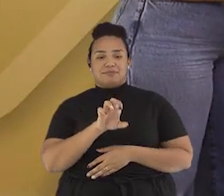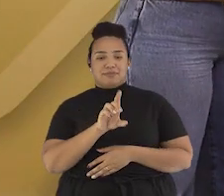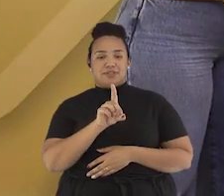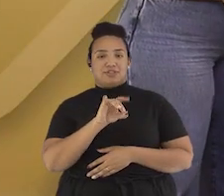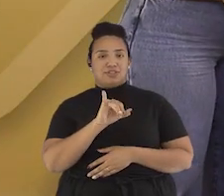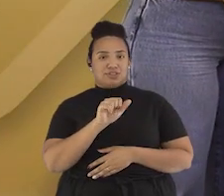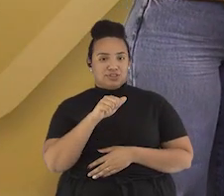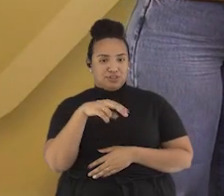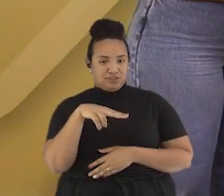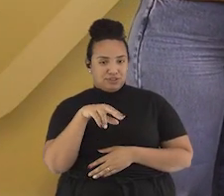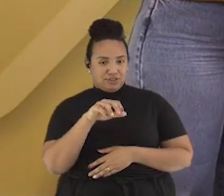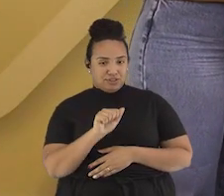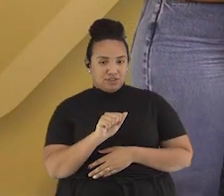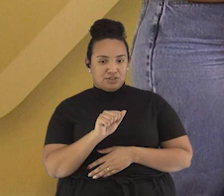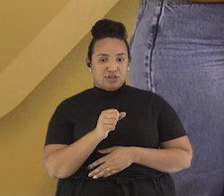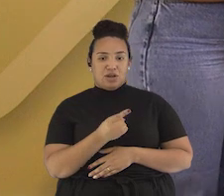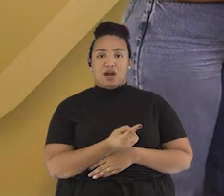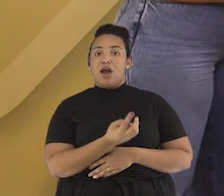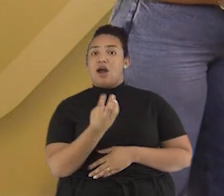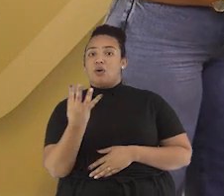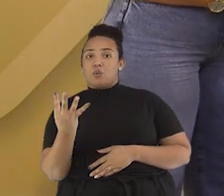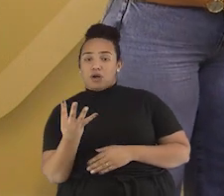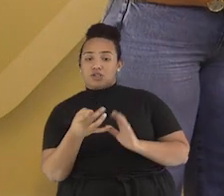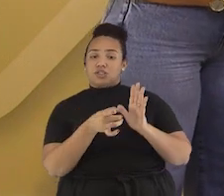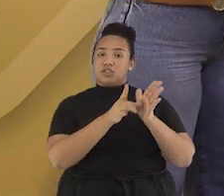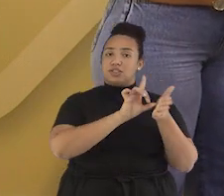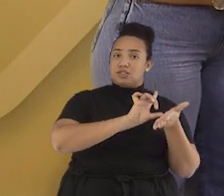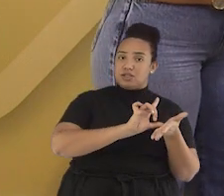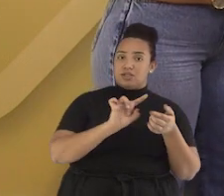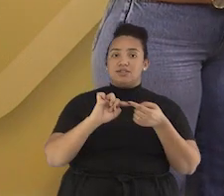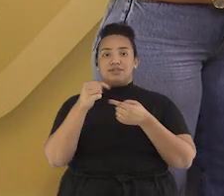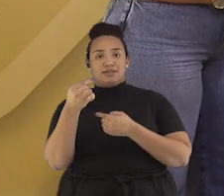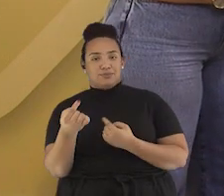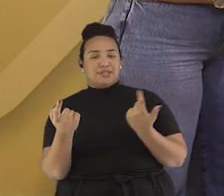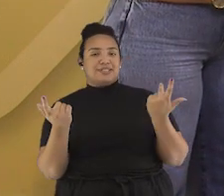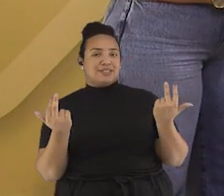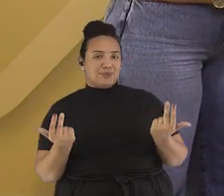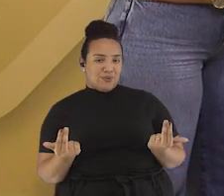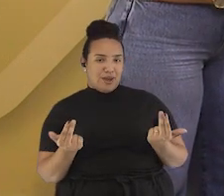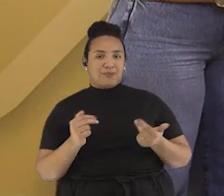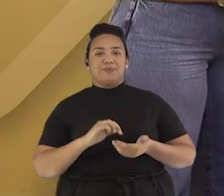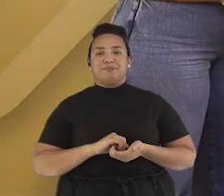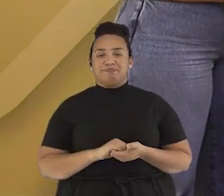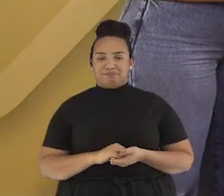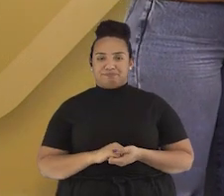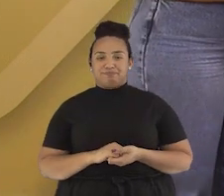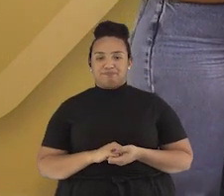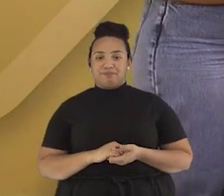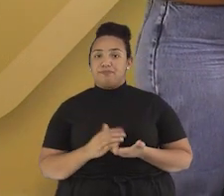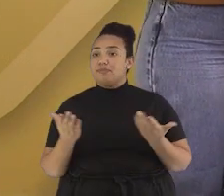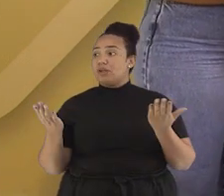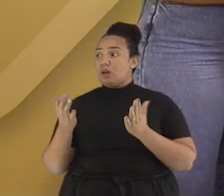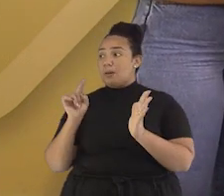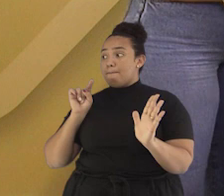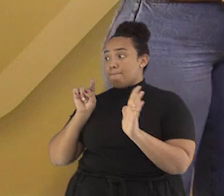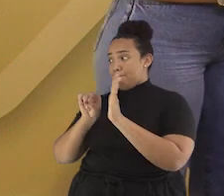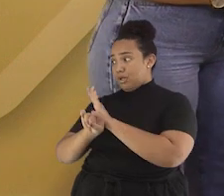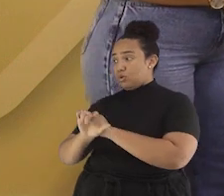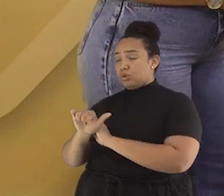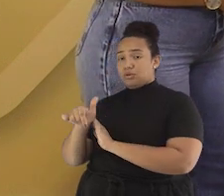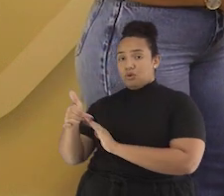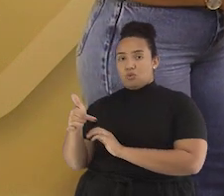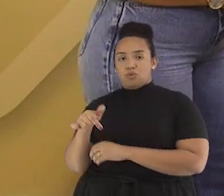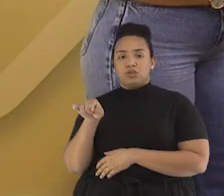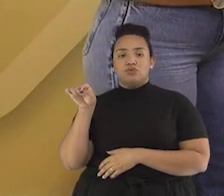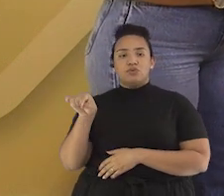que caracteriza a mediana. Isso aí. Ela tem a mesma quantidade de valores antes e depois Depois. dela. Agora eu vou